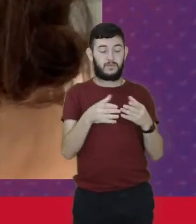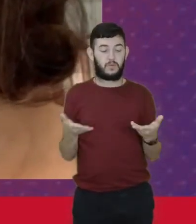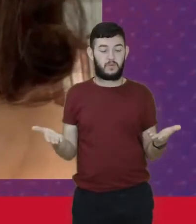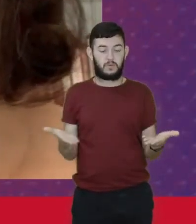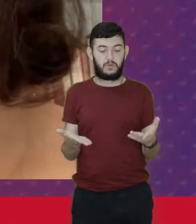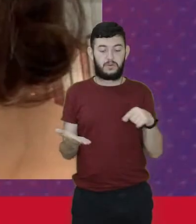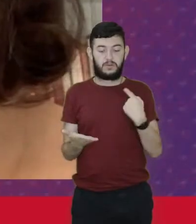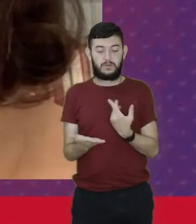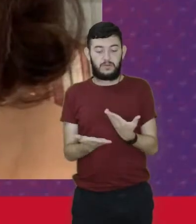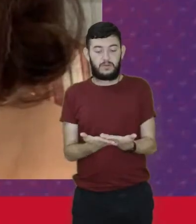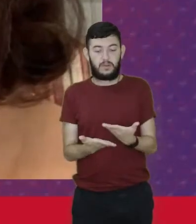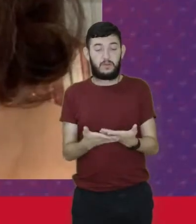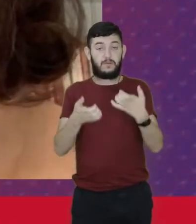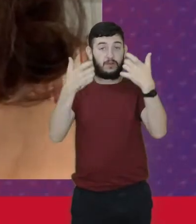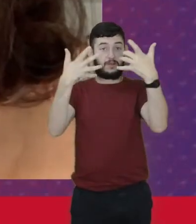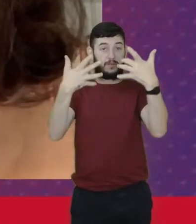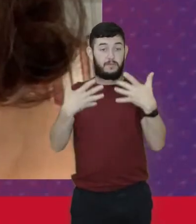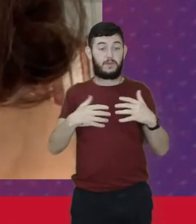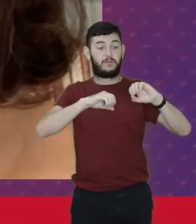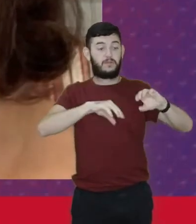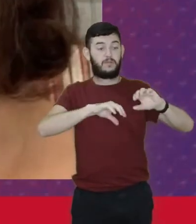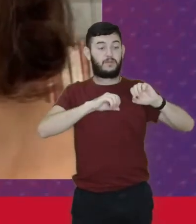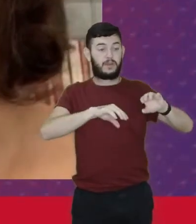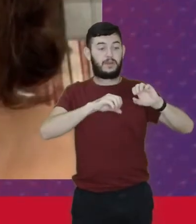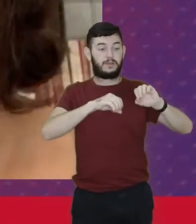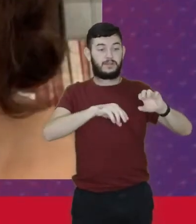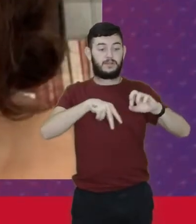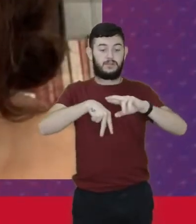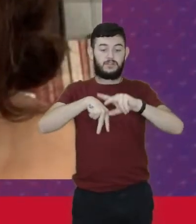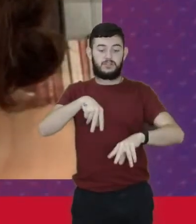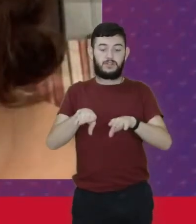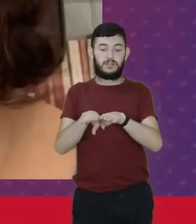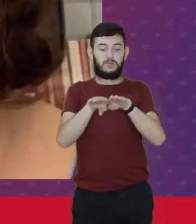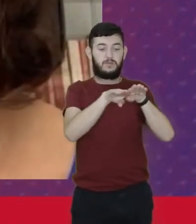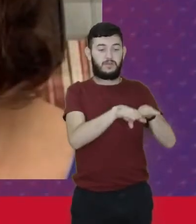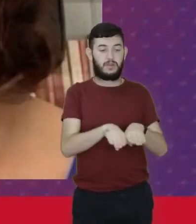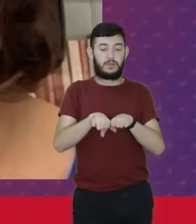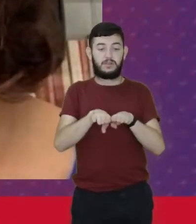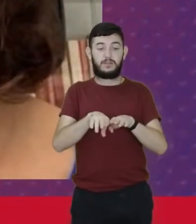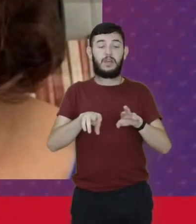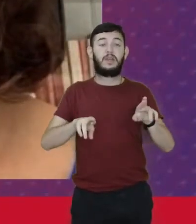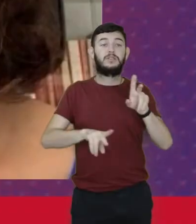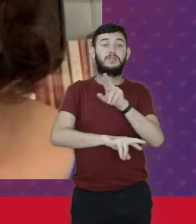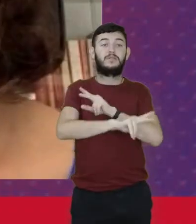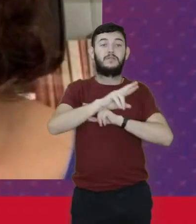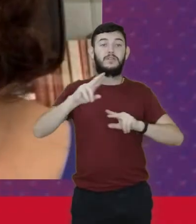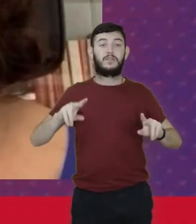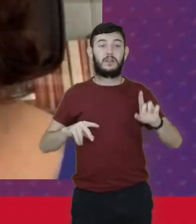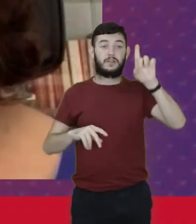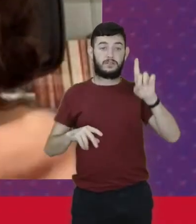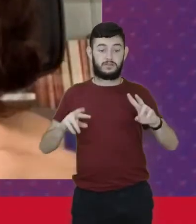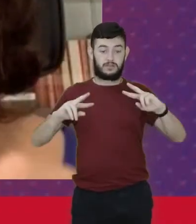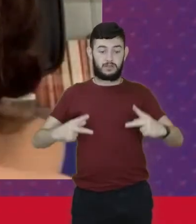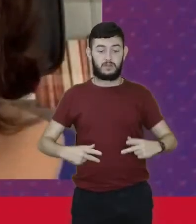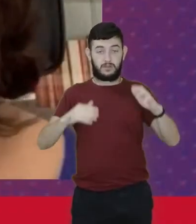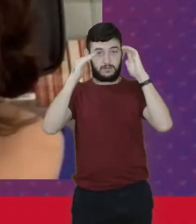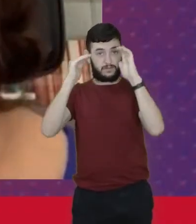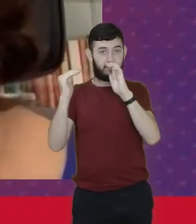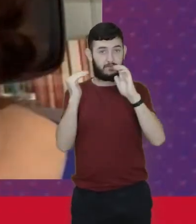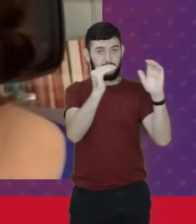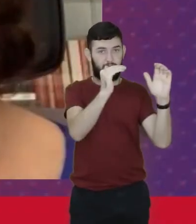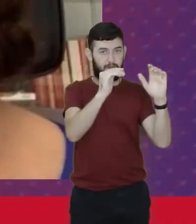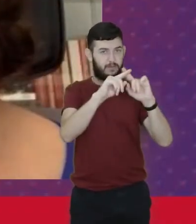educação, a igualdade de gênero e o respeito à diversidade e aos direitos humanos. Mas antes de falar da questão da